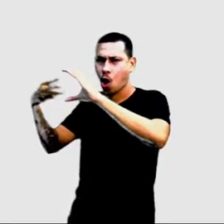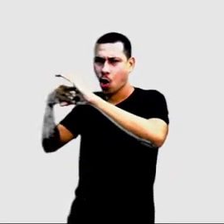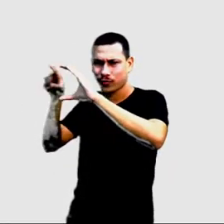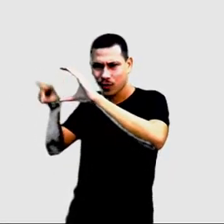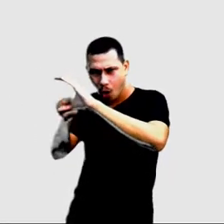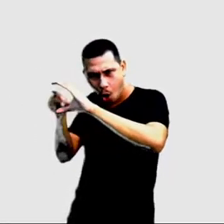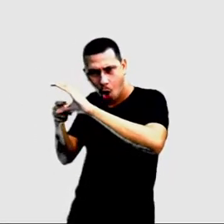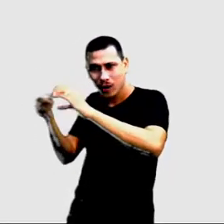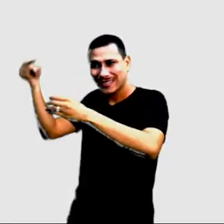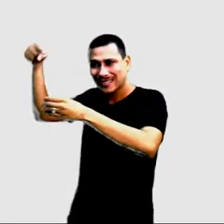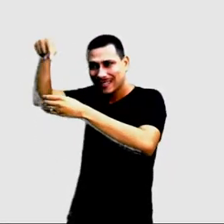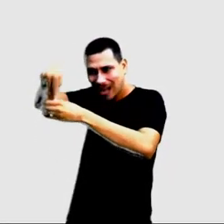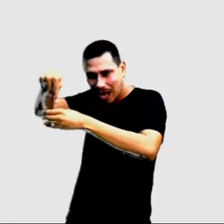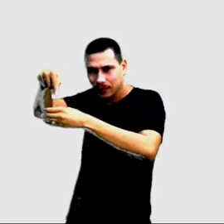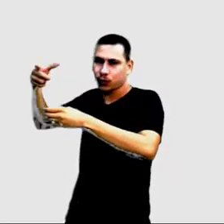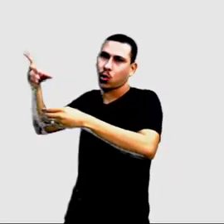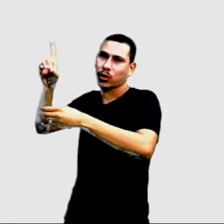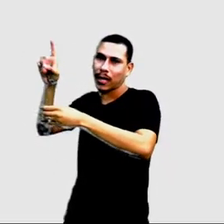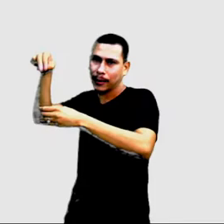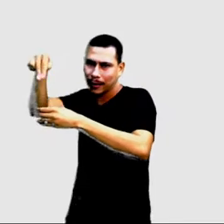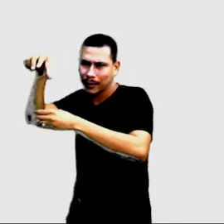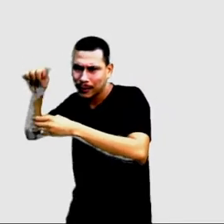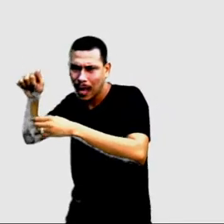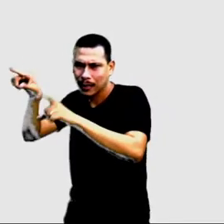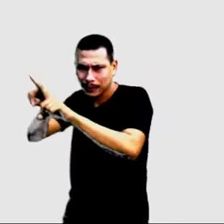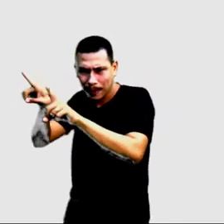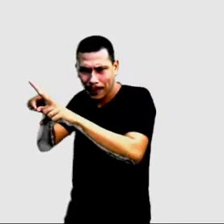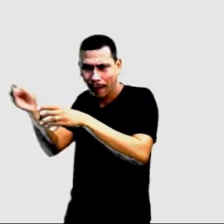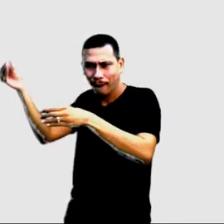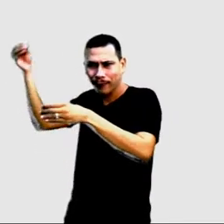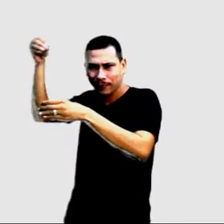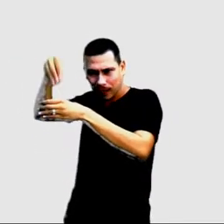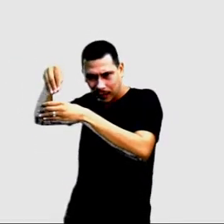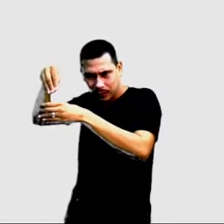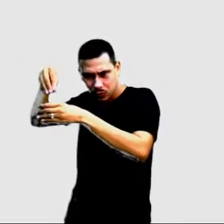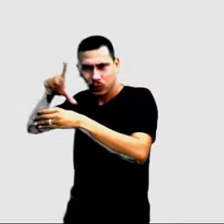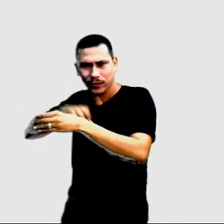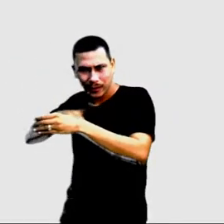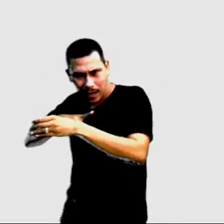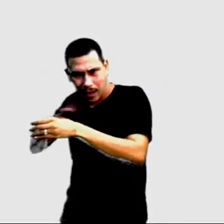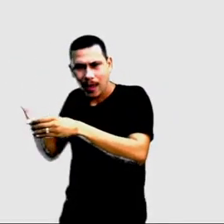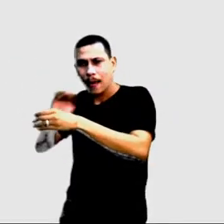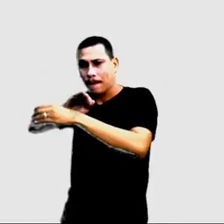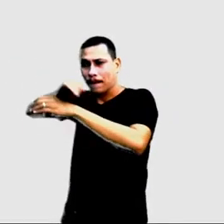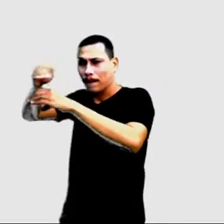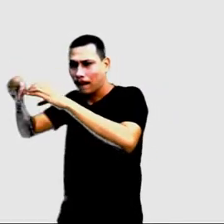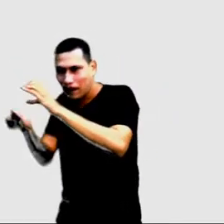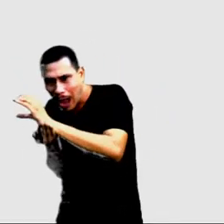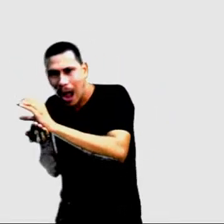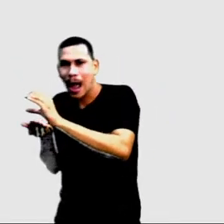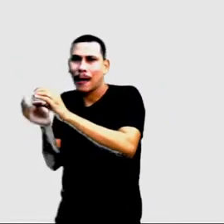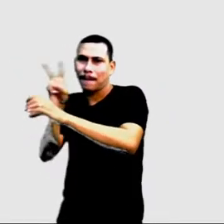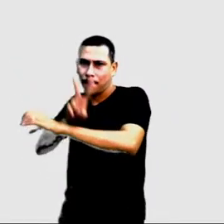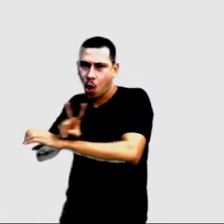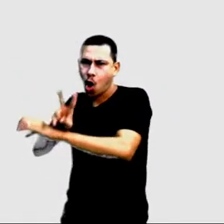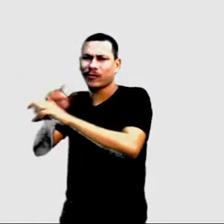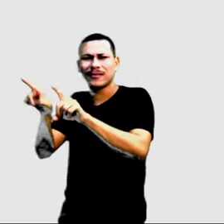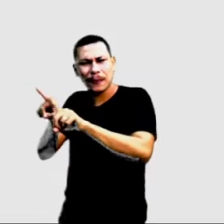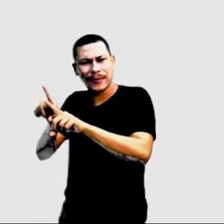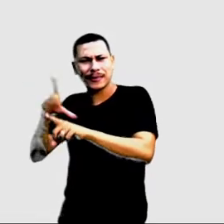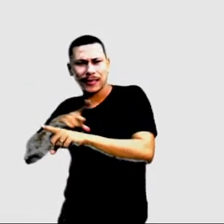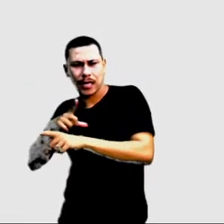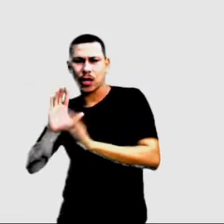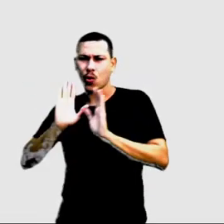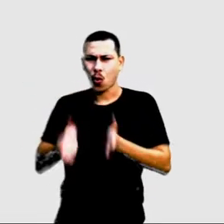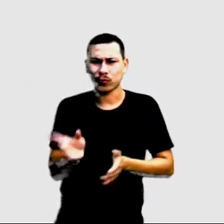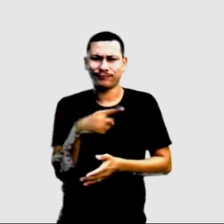onde traz a carga genética. A genética é aquilo que a gente tem, quem diz que a gente é. Então, veja como é importante. Hoje a